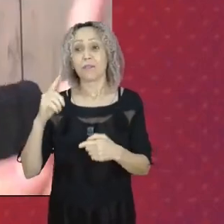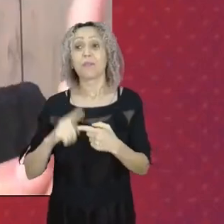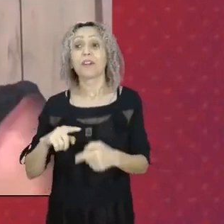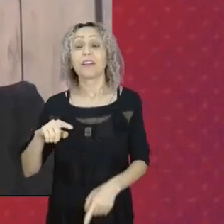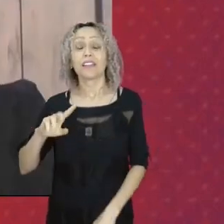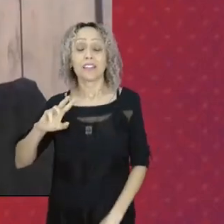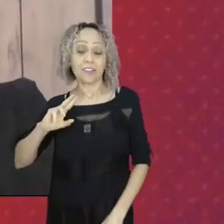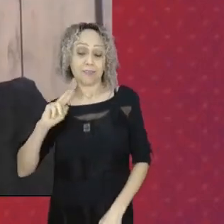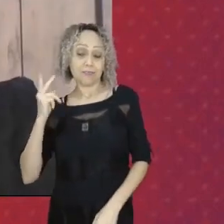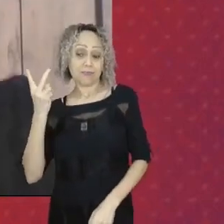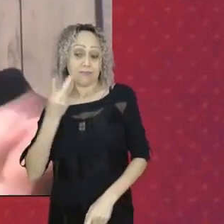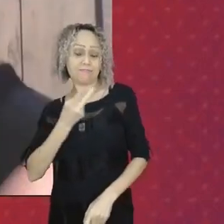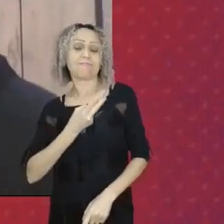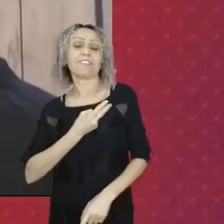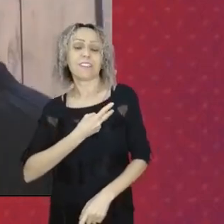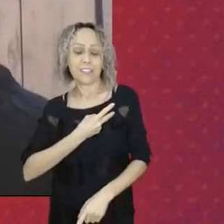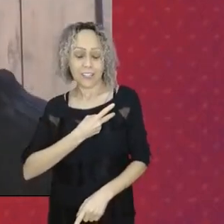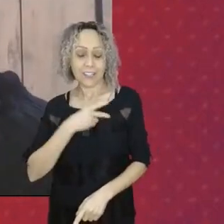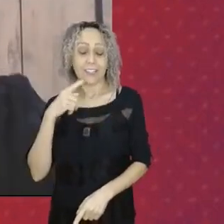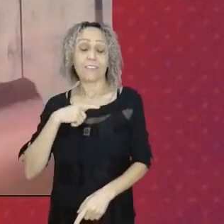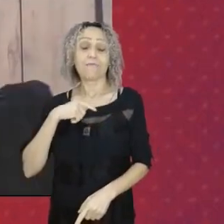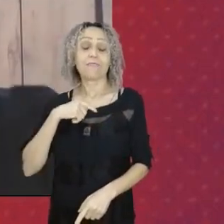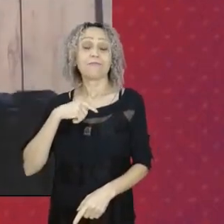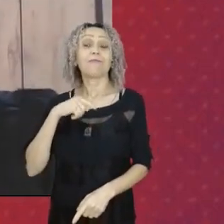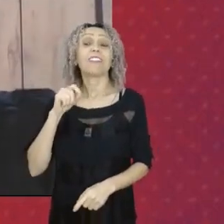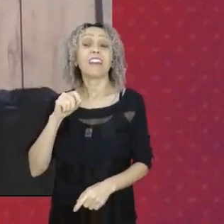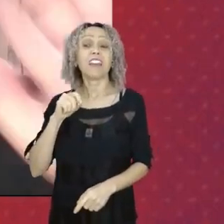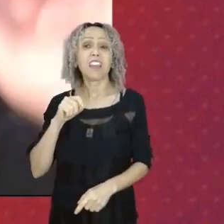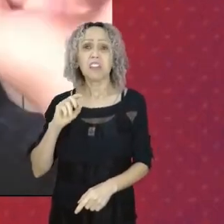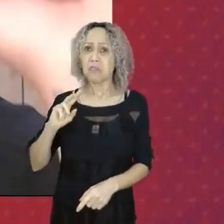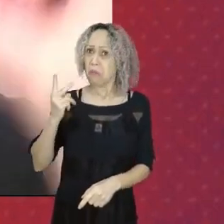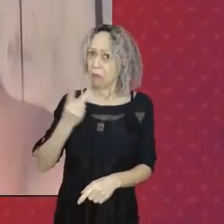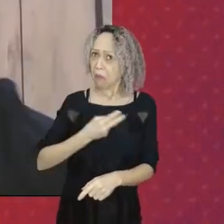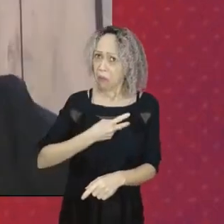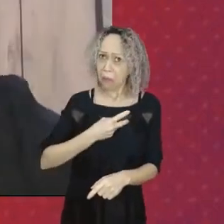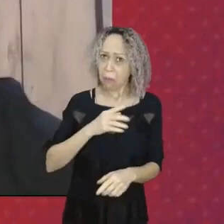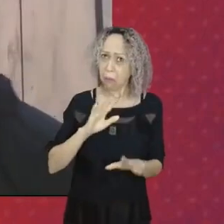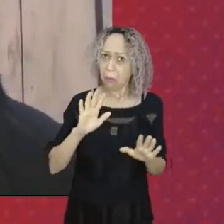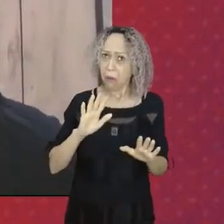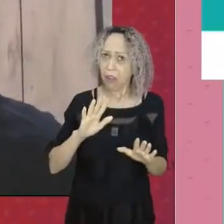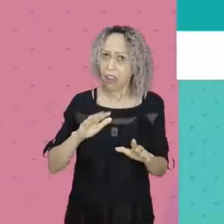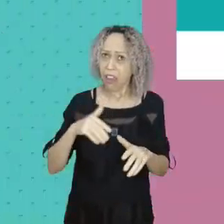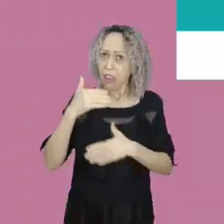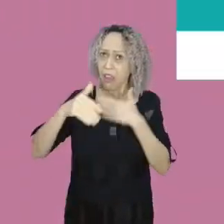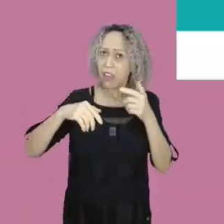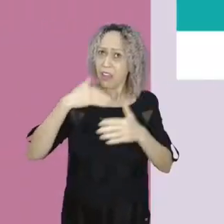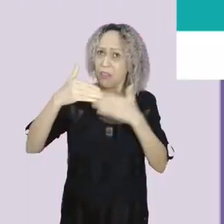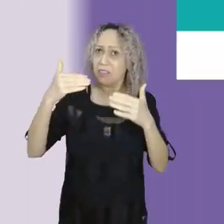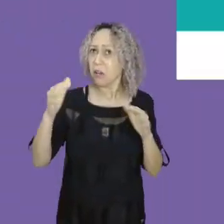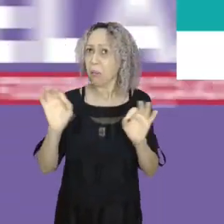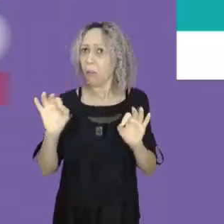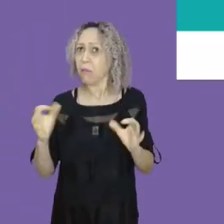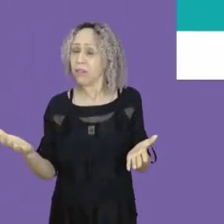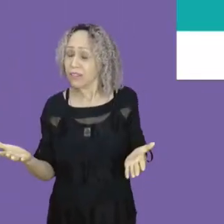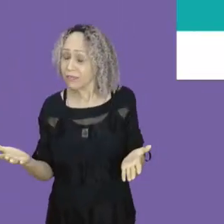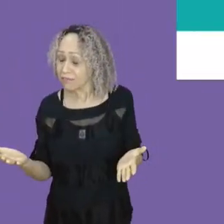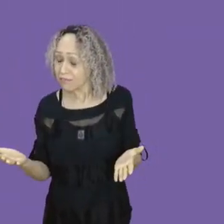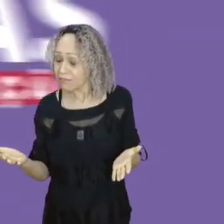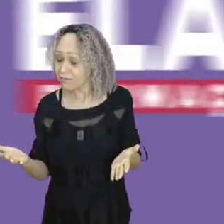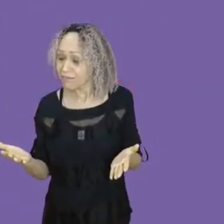fazer revolução. Afinal, sem travesti, não há revolução. Tchau, tchau, gente!